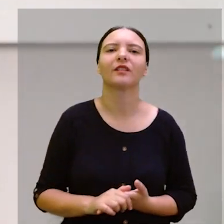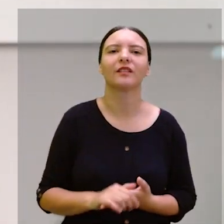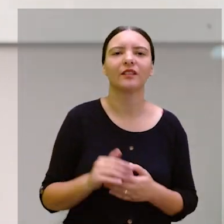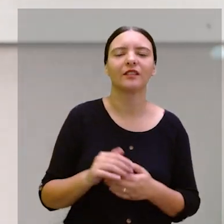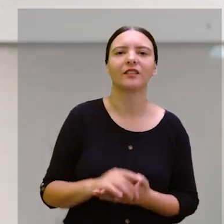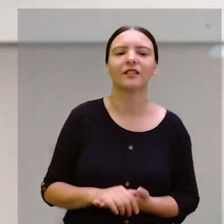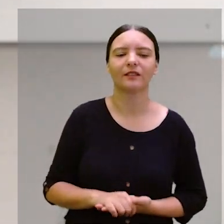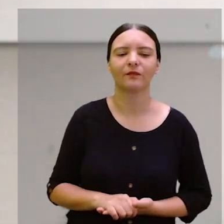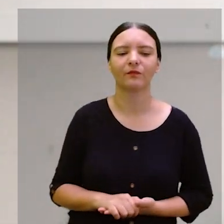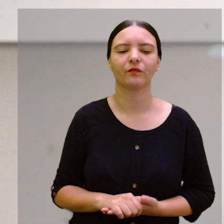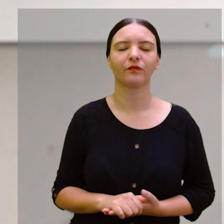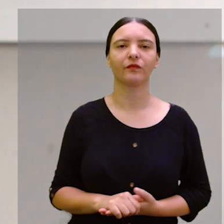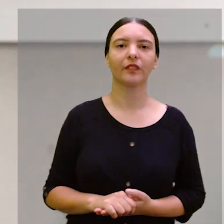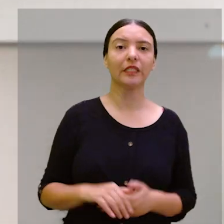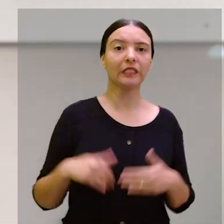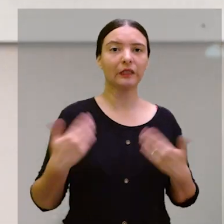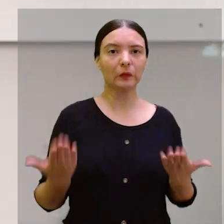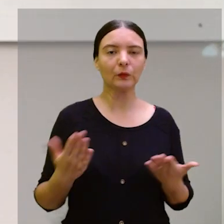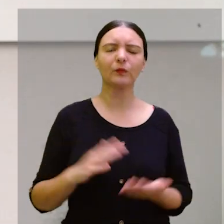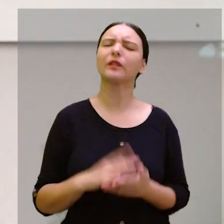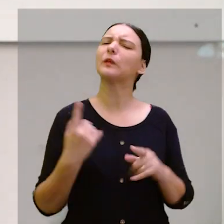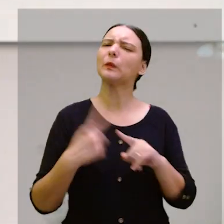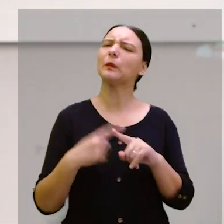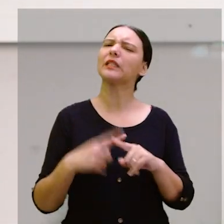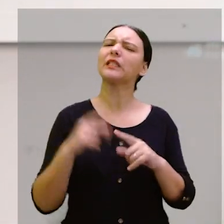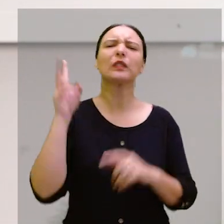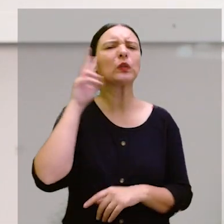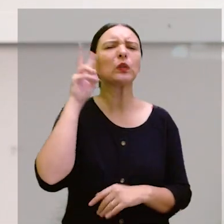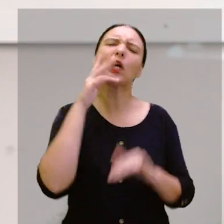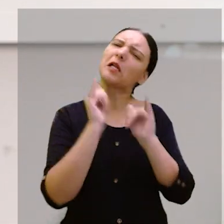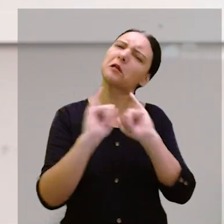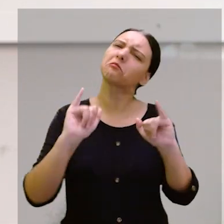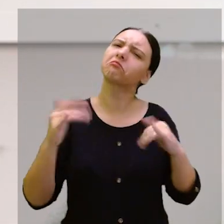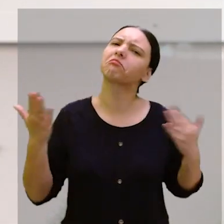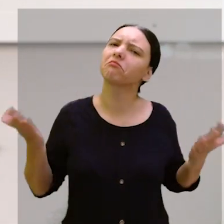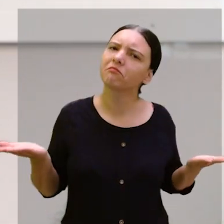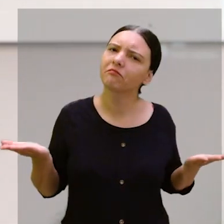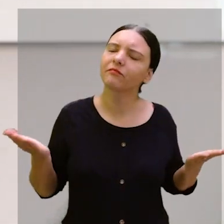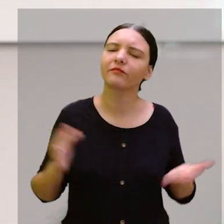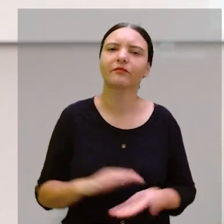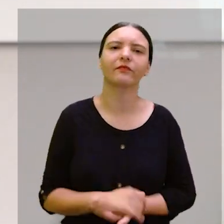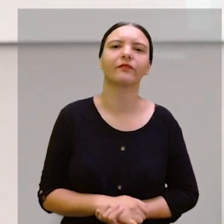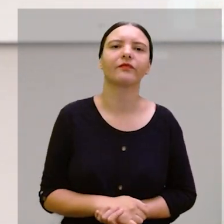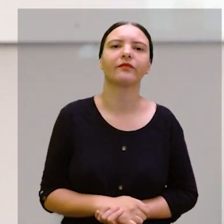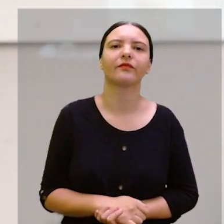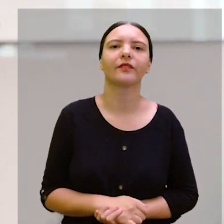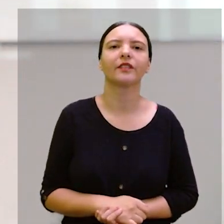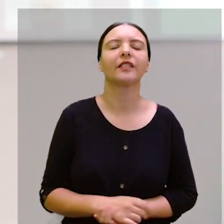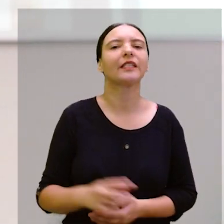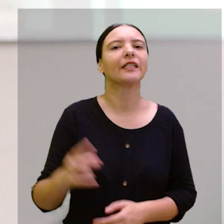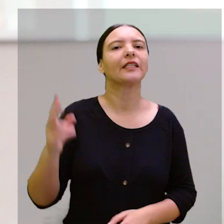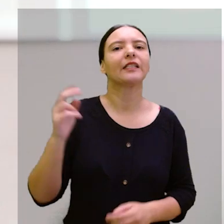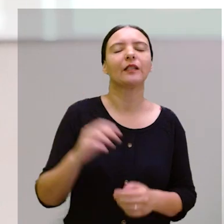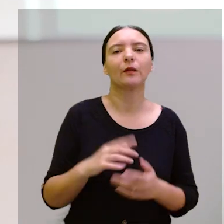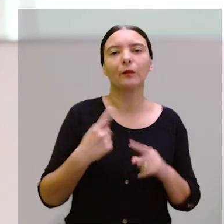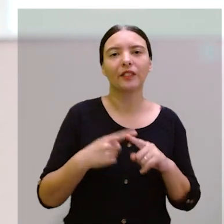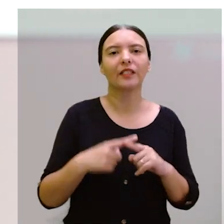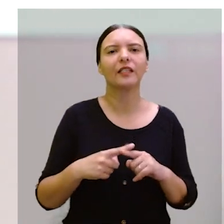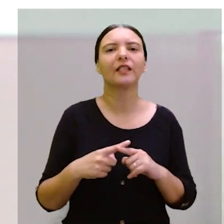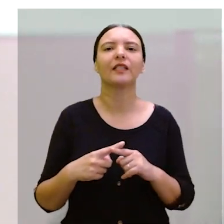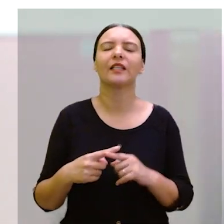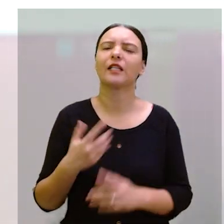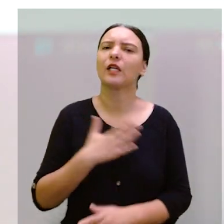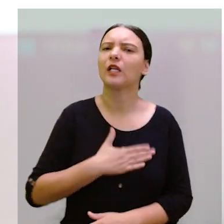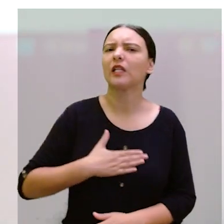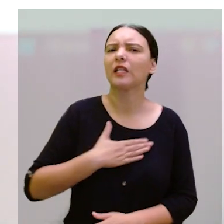já vamos para a próxima. Bom, então, por que eu trouxe essa história aqui para vocês? Dessa coleção Para Gostar